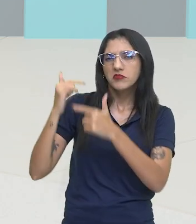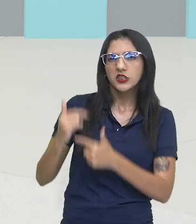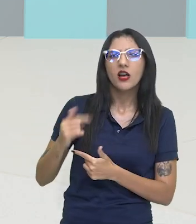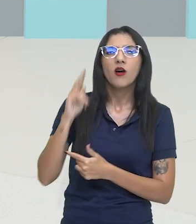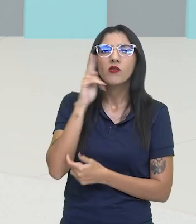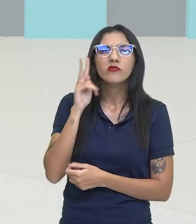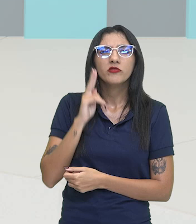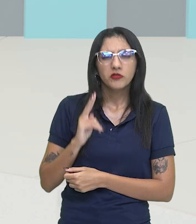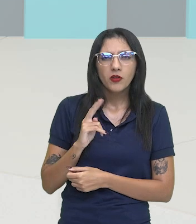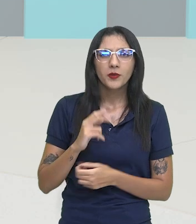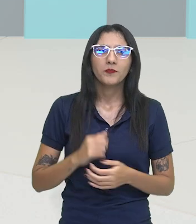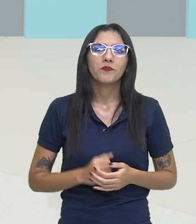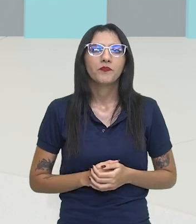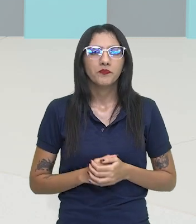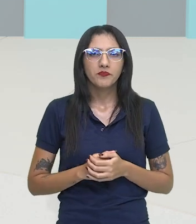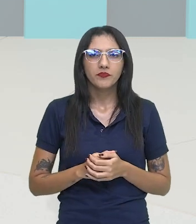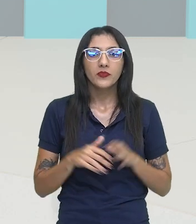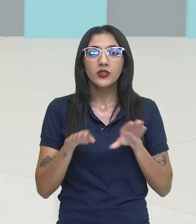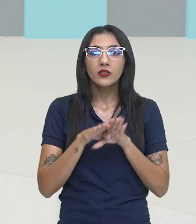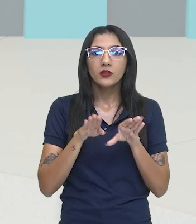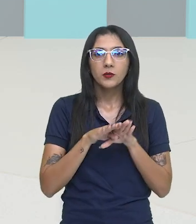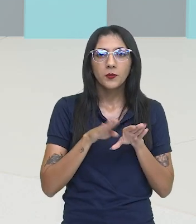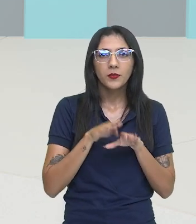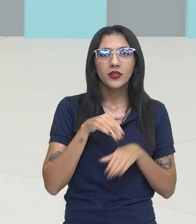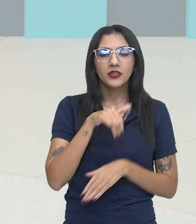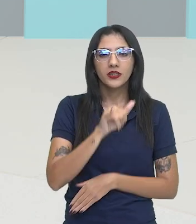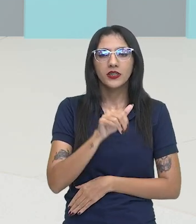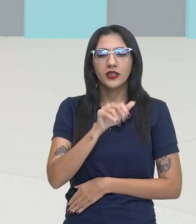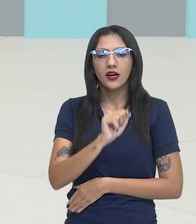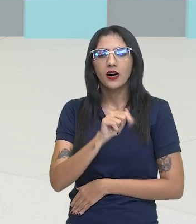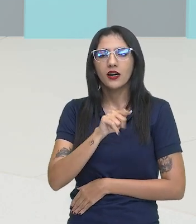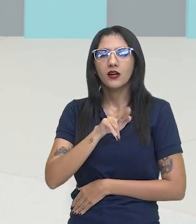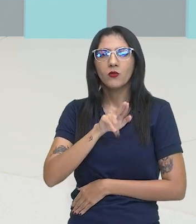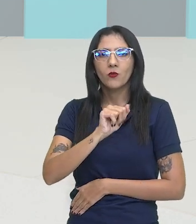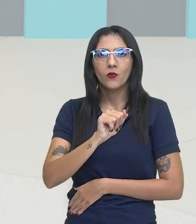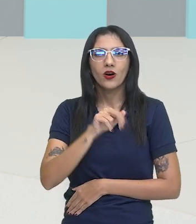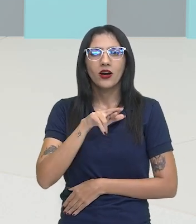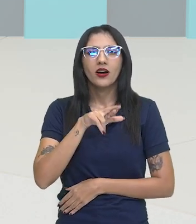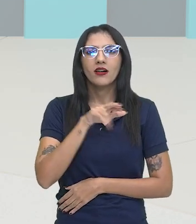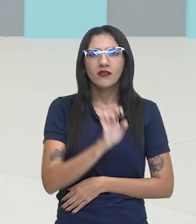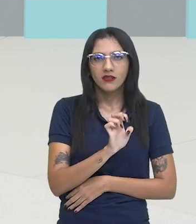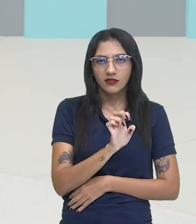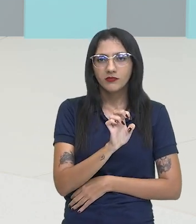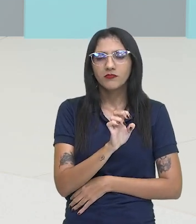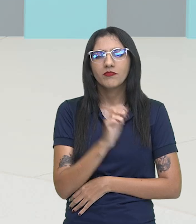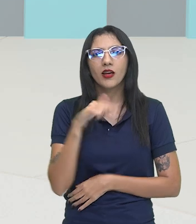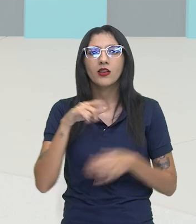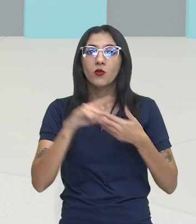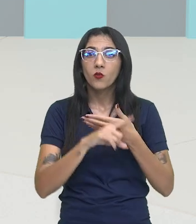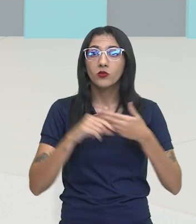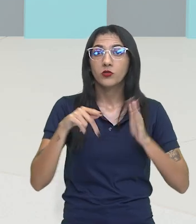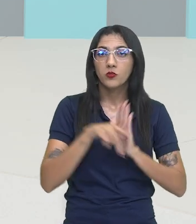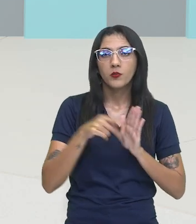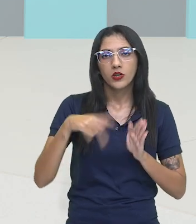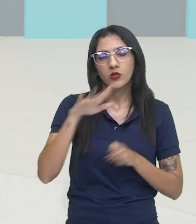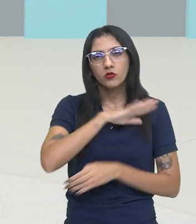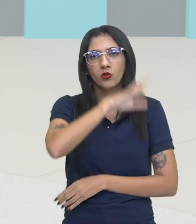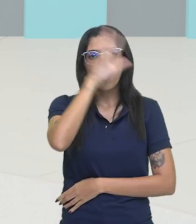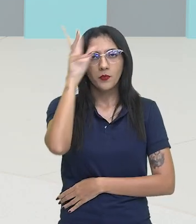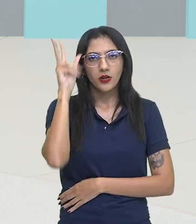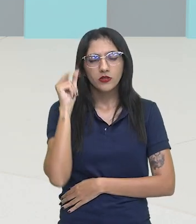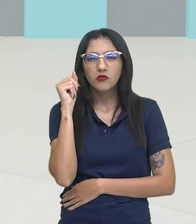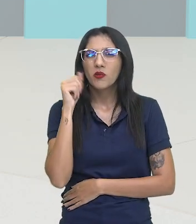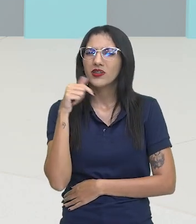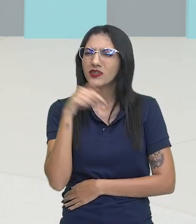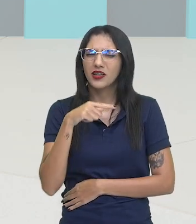dia a dia, e depois nós temos o Iaguaré, sempre eu travo no nome dele, né, que é um autor amazonense e trabalha com todos